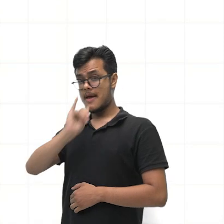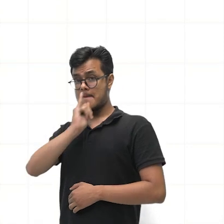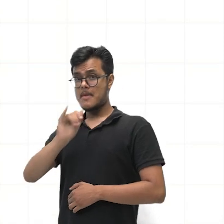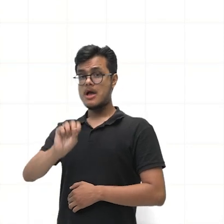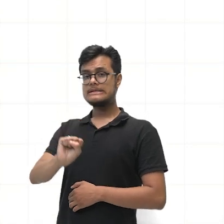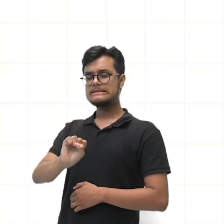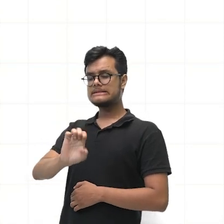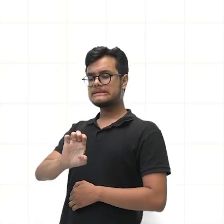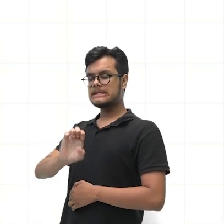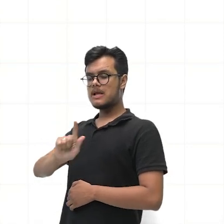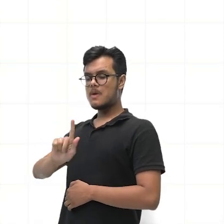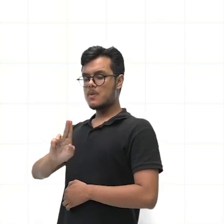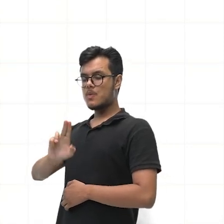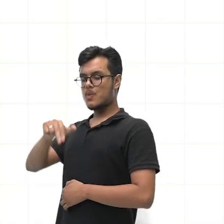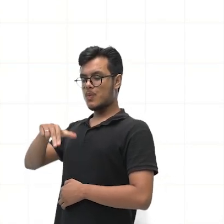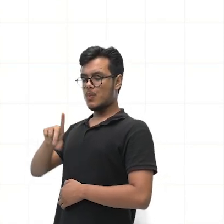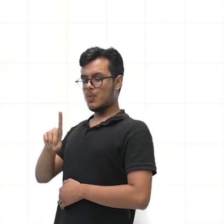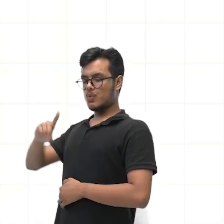ó.